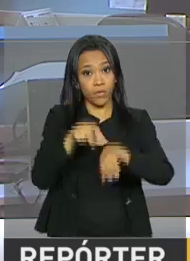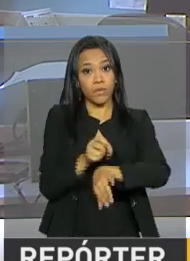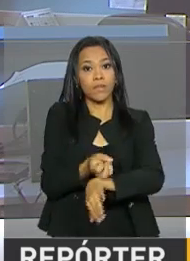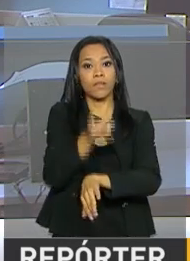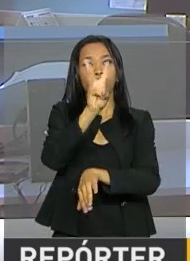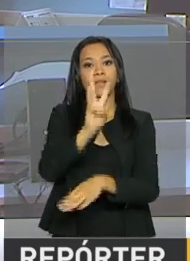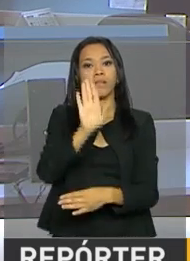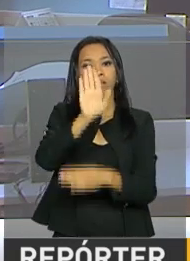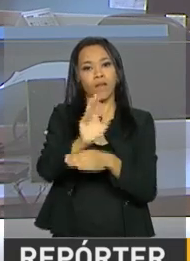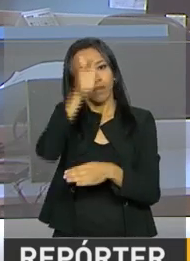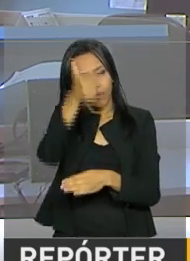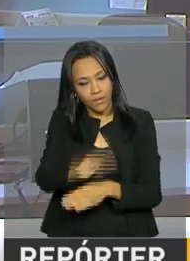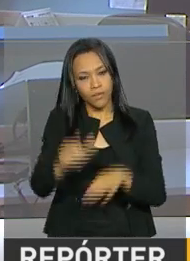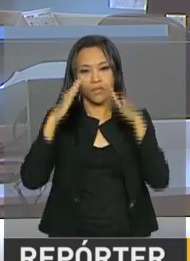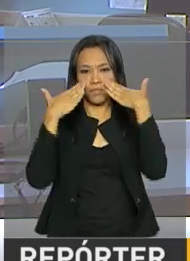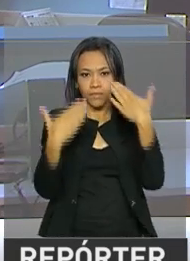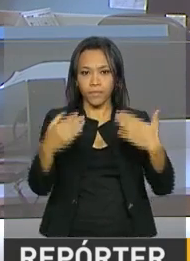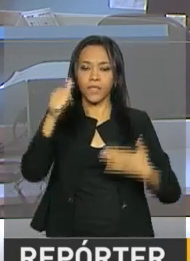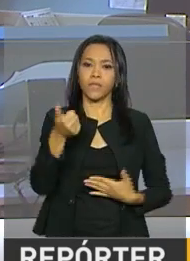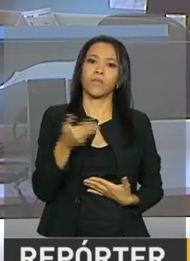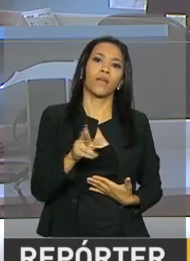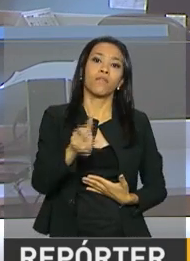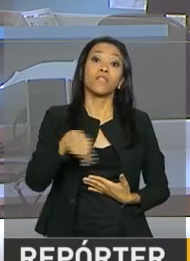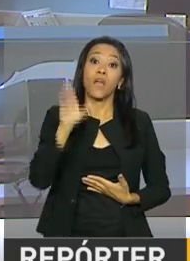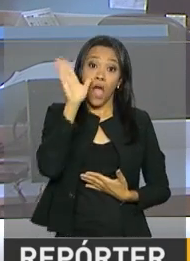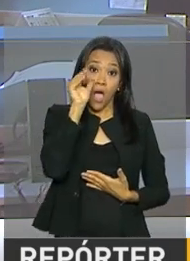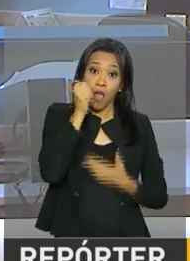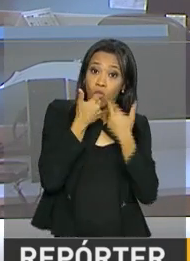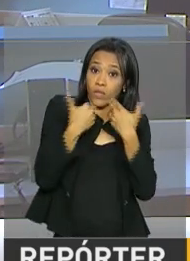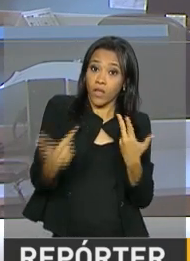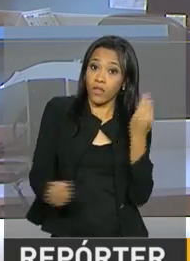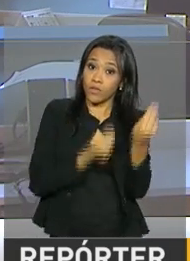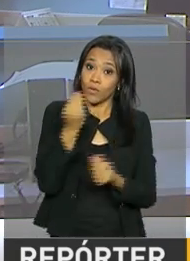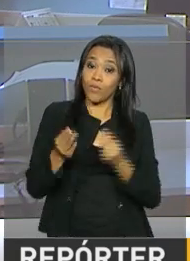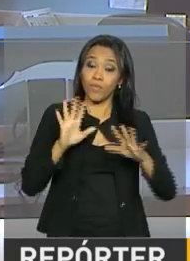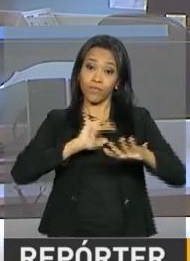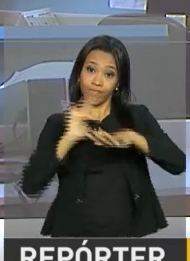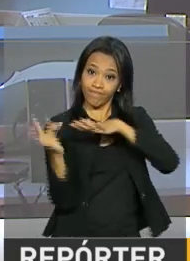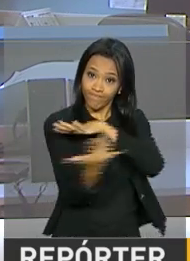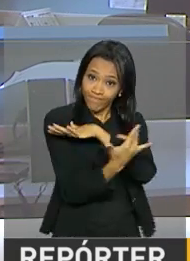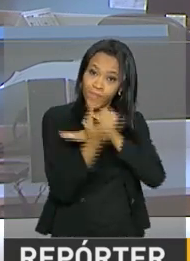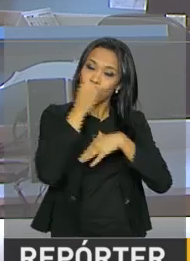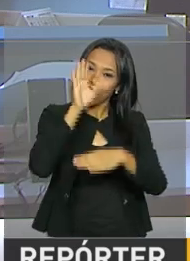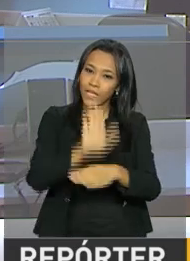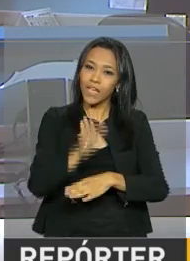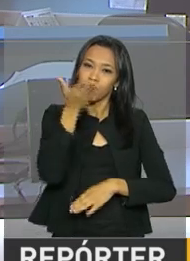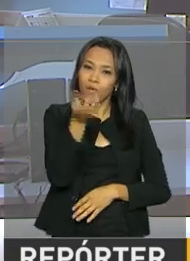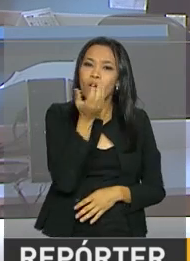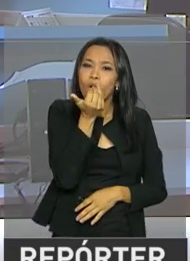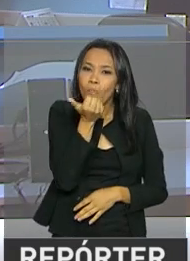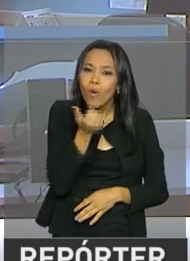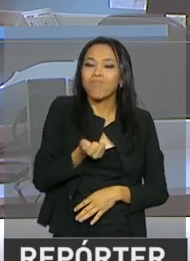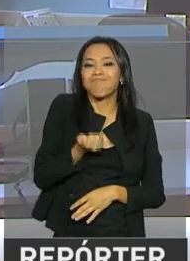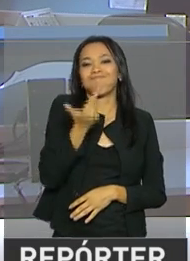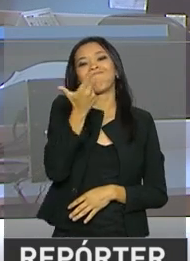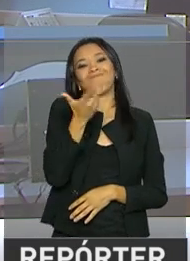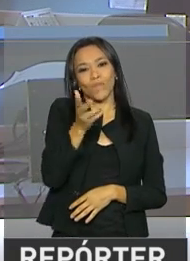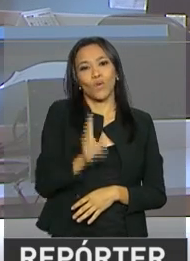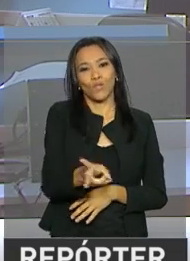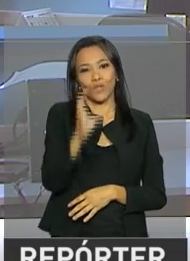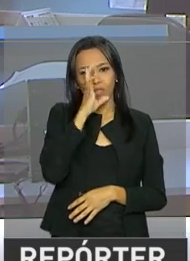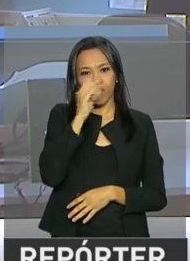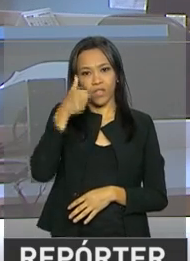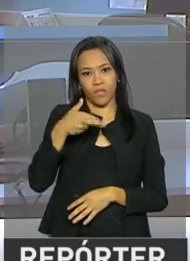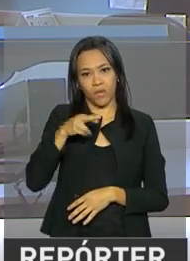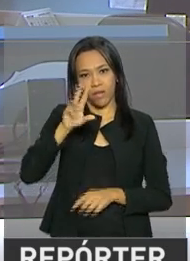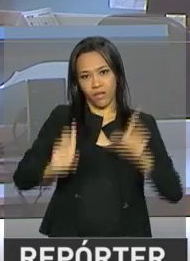da tarde na próxima edição do repórter NBR acompanha as novidades também em nossas redes sociais Uma boa tarde para você um bom almoço e continue com a gente aqui